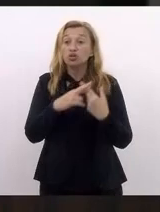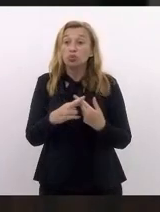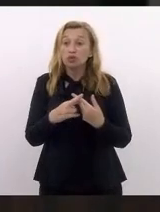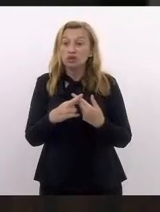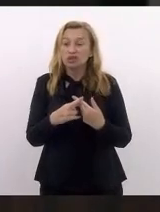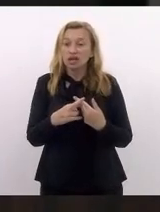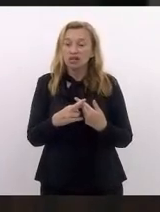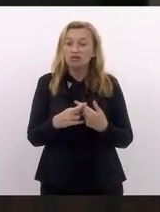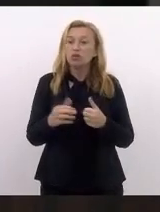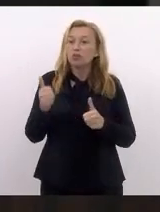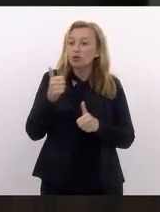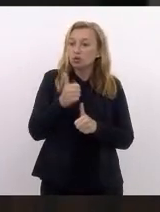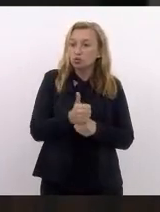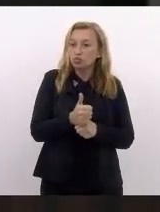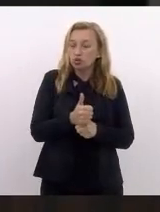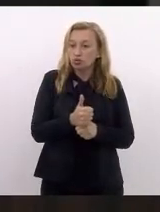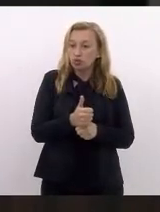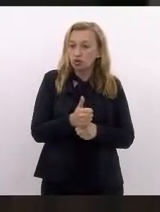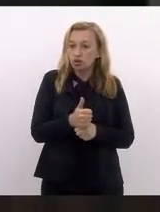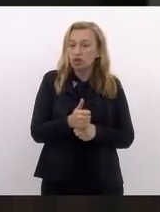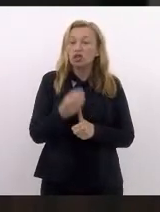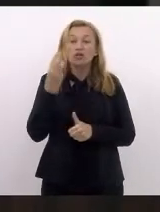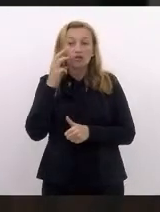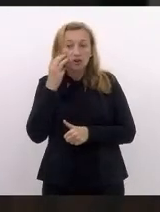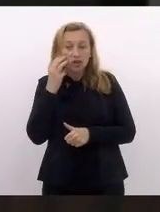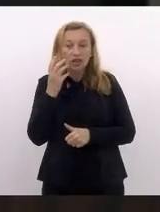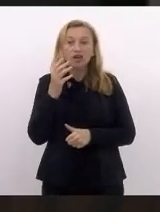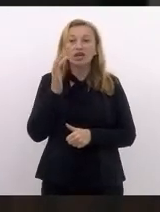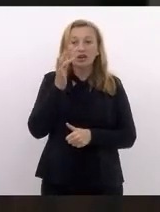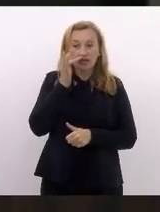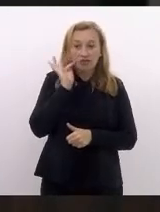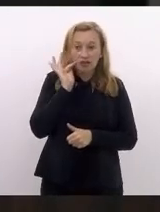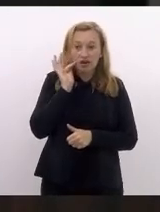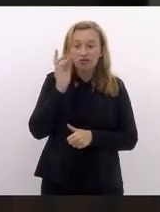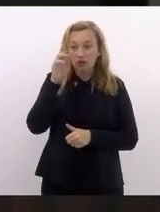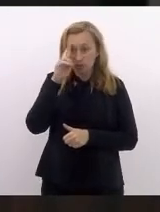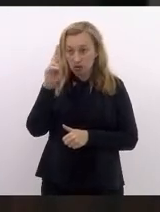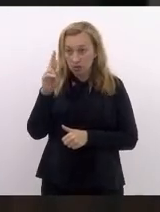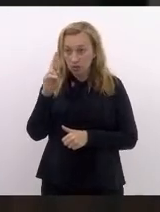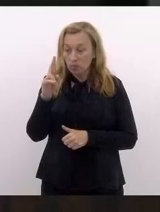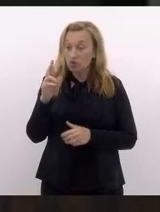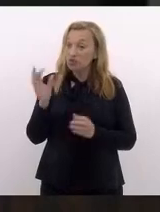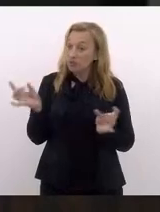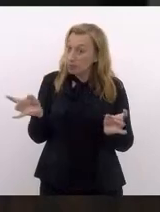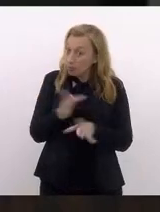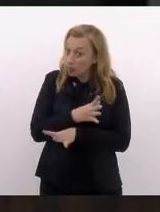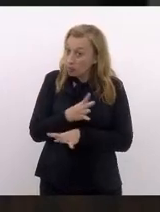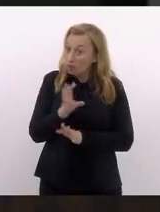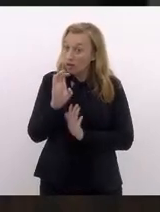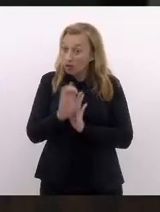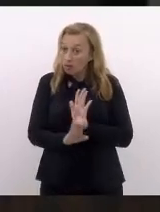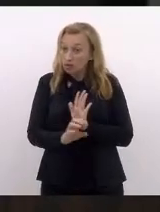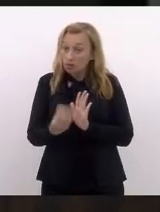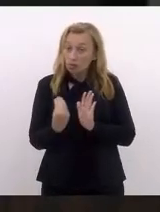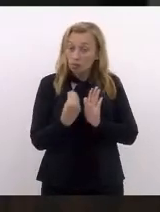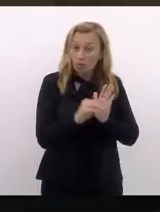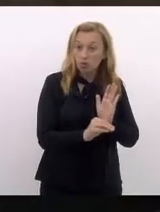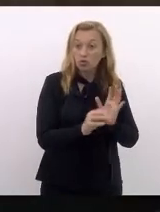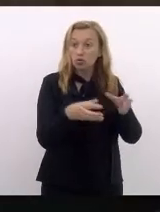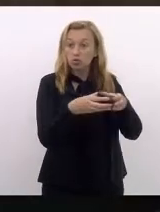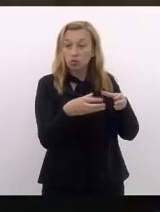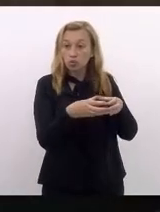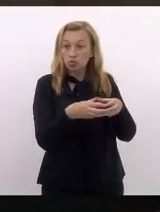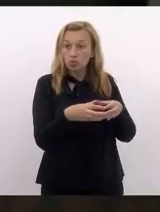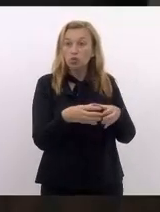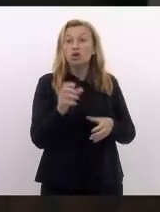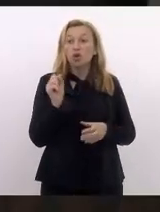para o substitutivo isso waldeck Flávio serafini vossa excelência quando tiver pronto a emenda OK aí no grupo é só